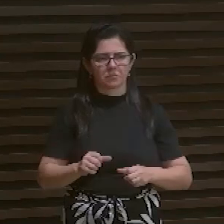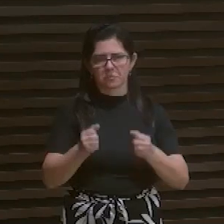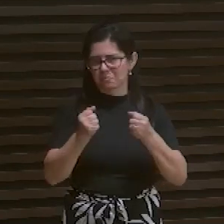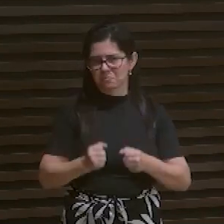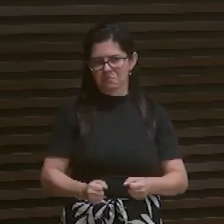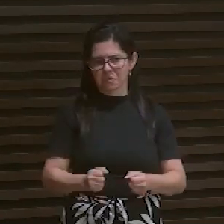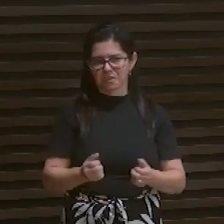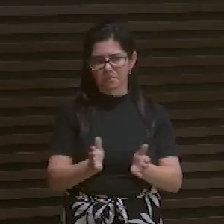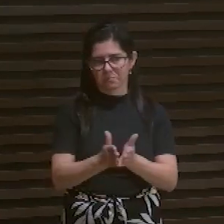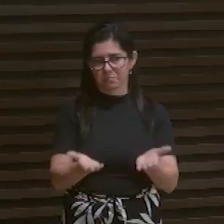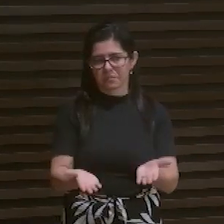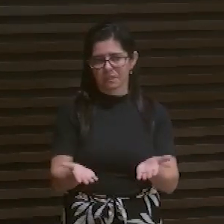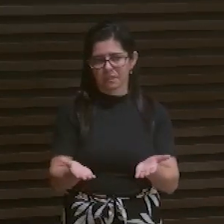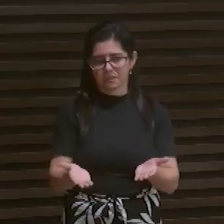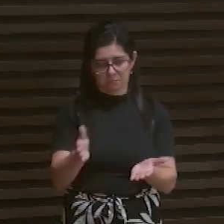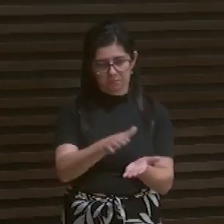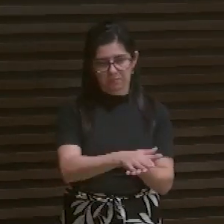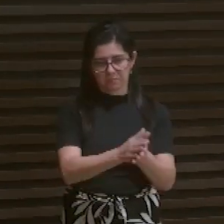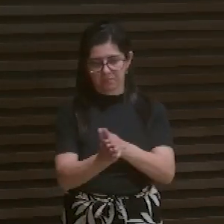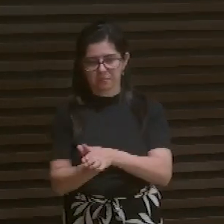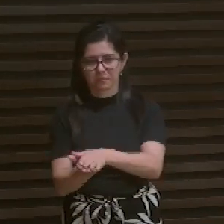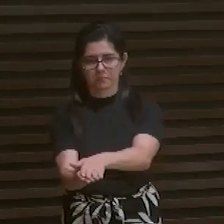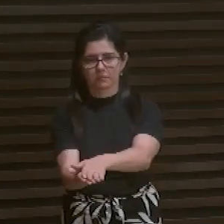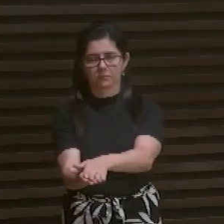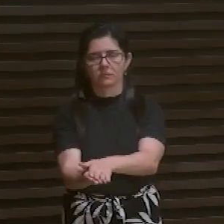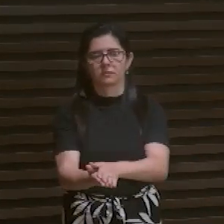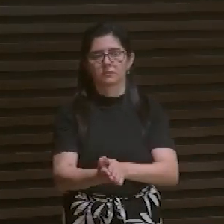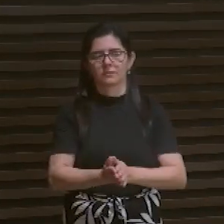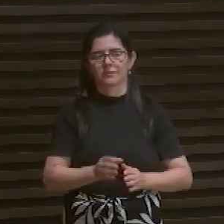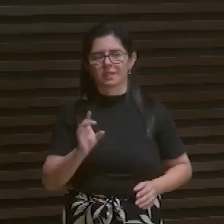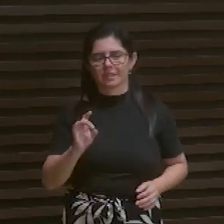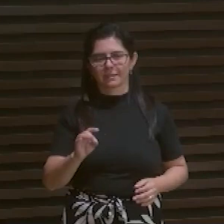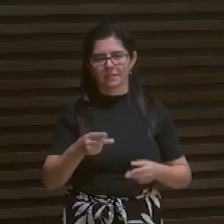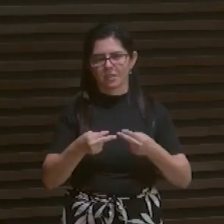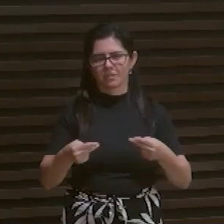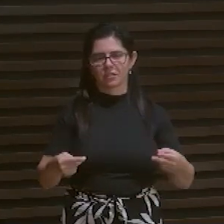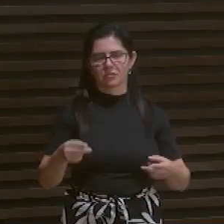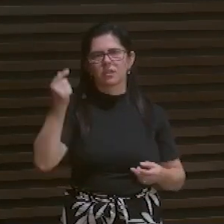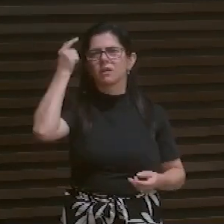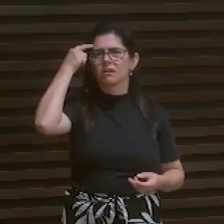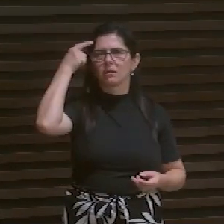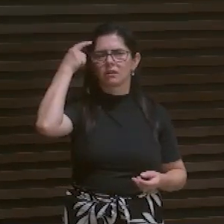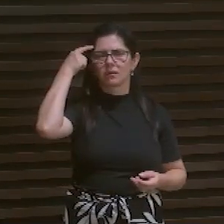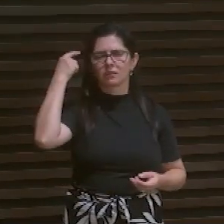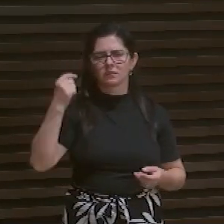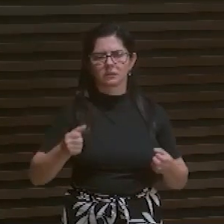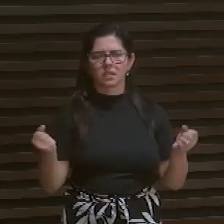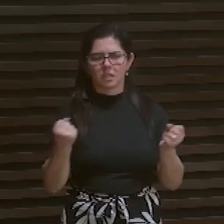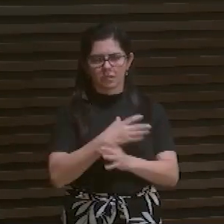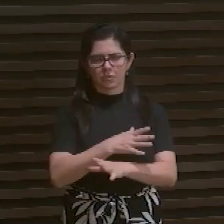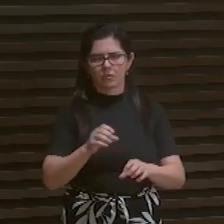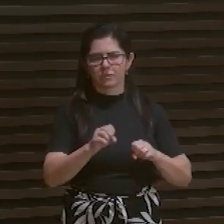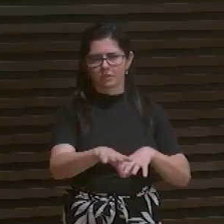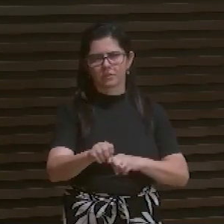embaixo. Então agora nós vamos falar da minha cabeça. Né? Agora eu tenho uma nova doutrina para vocês. Então,